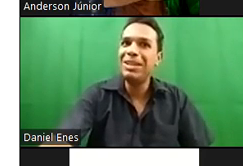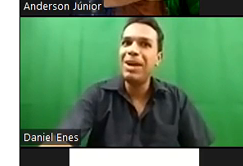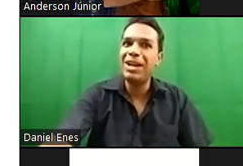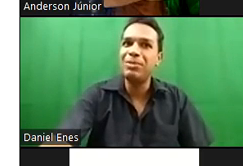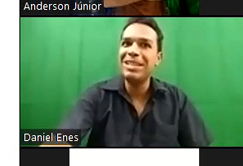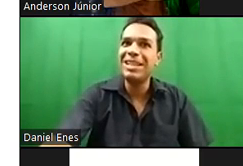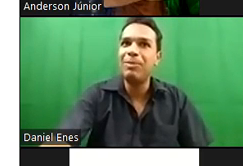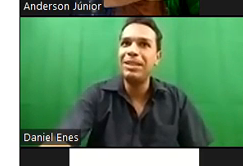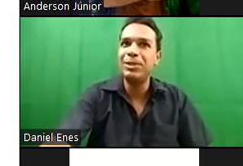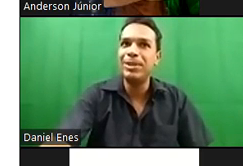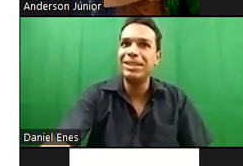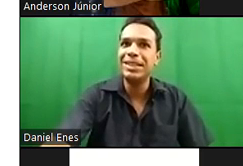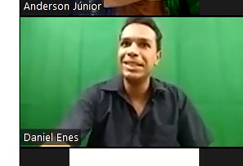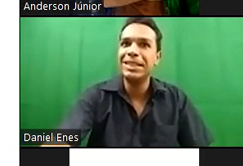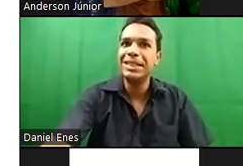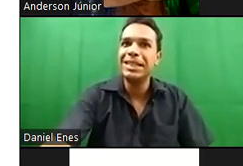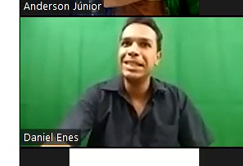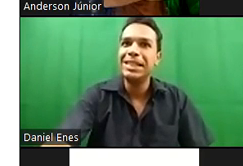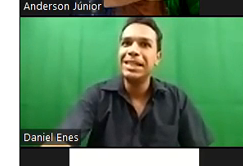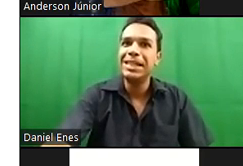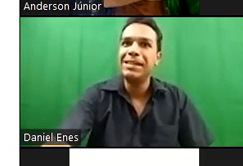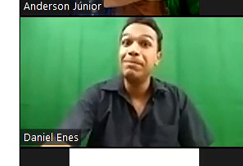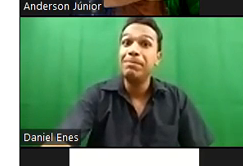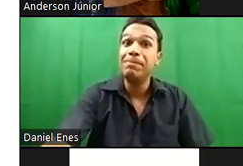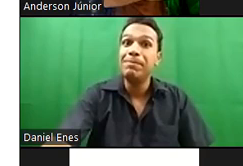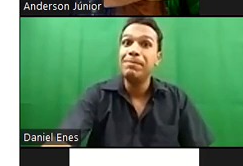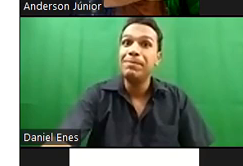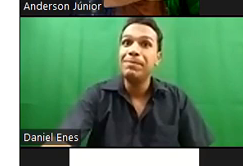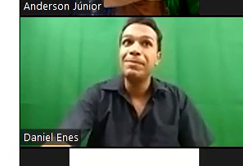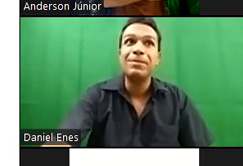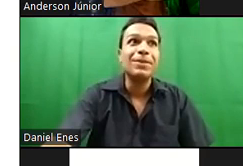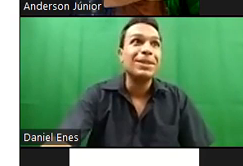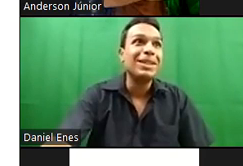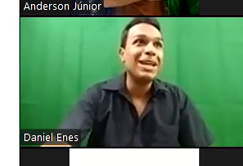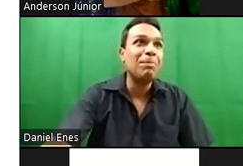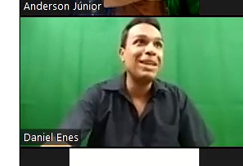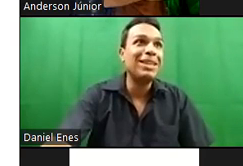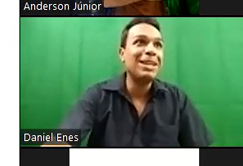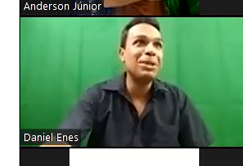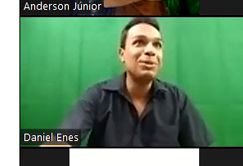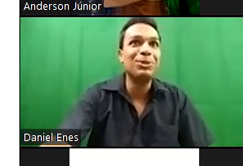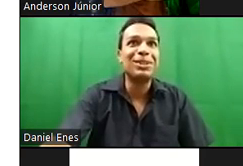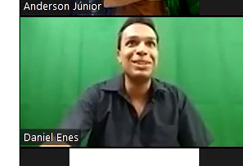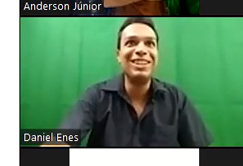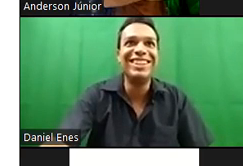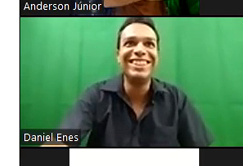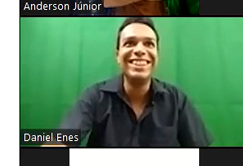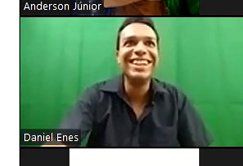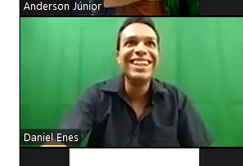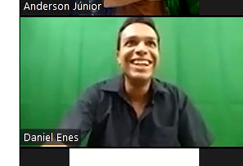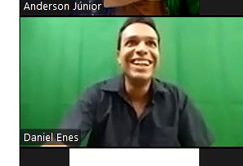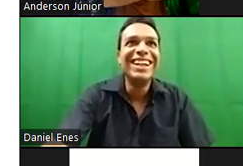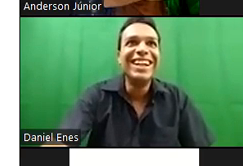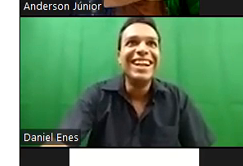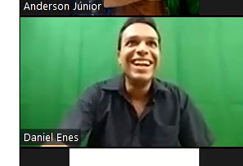uma linguagem, mas ela é uma língua? Agora apertou. E aí, apertei a pergunta?